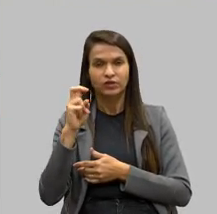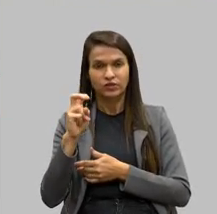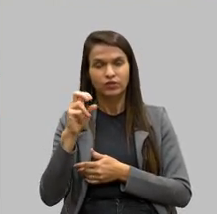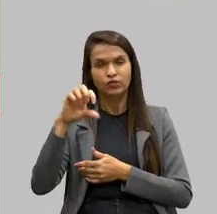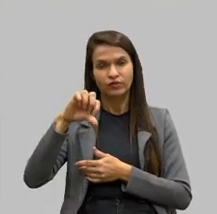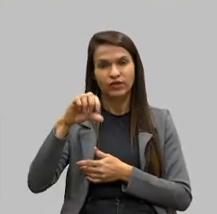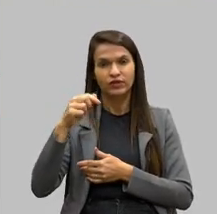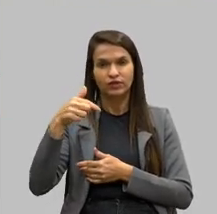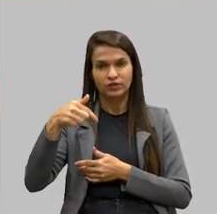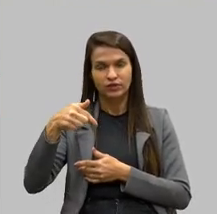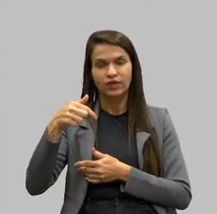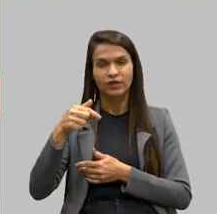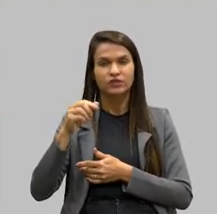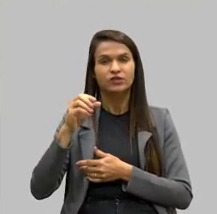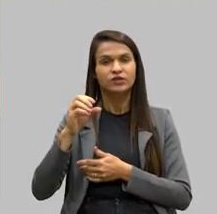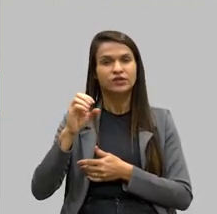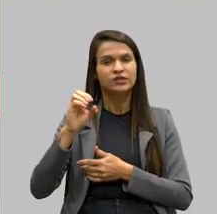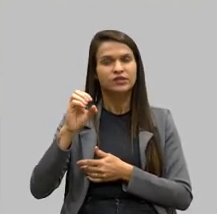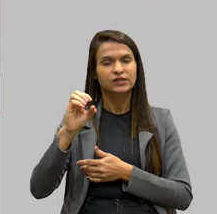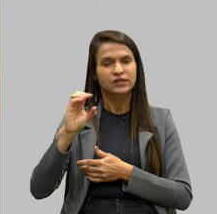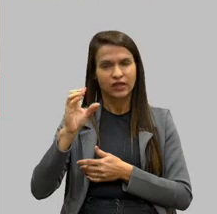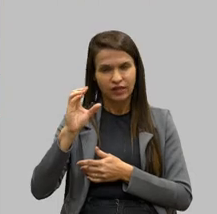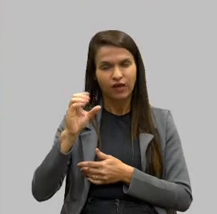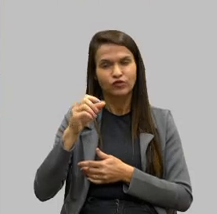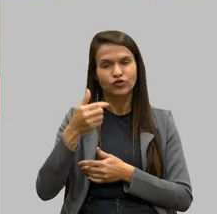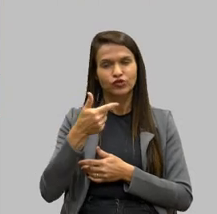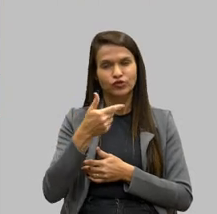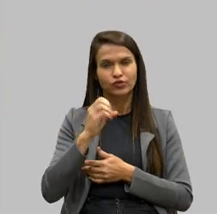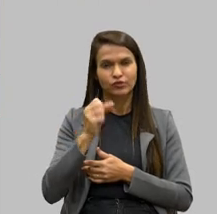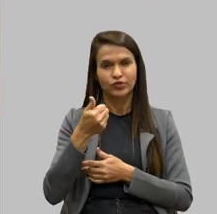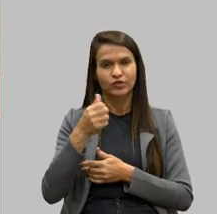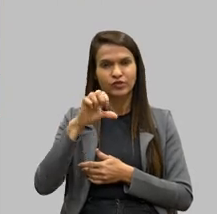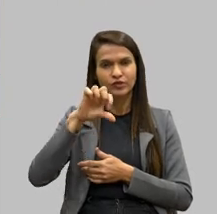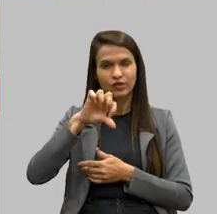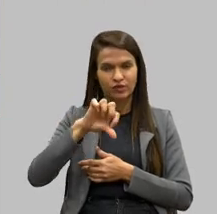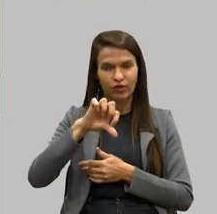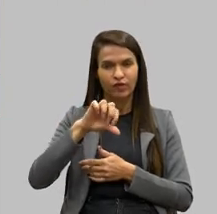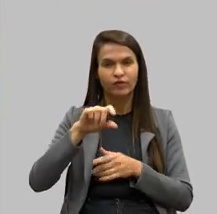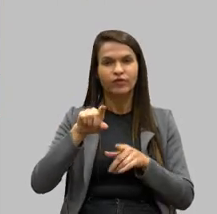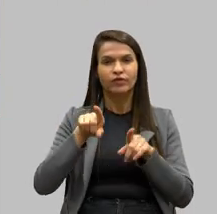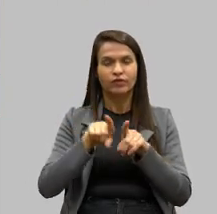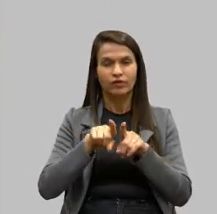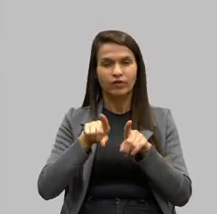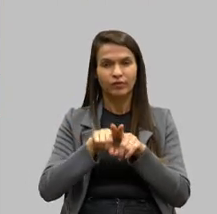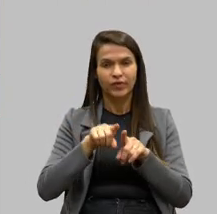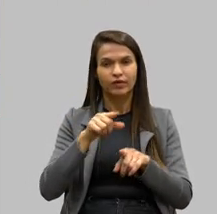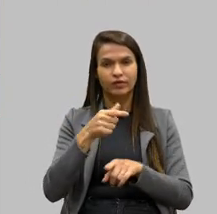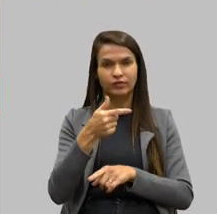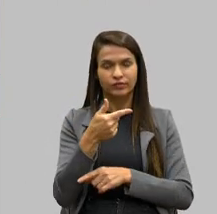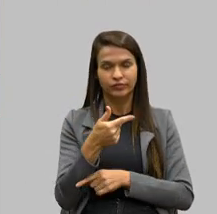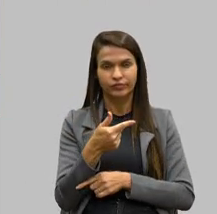de 2019 e R$ 2